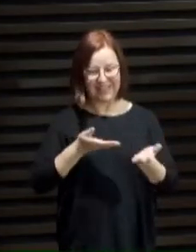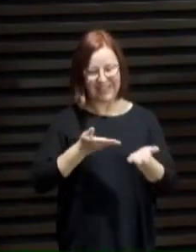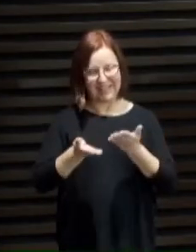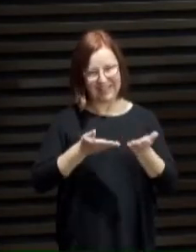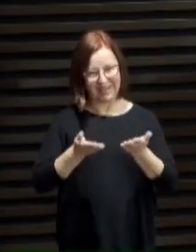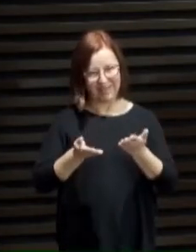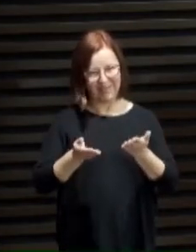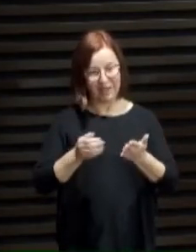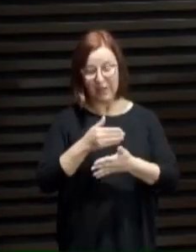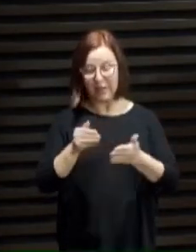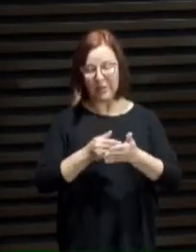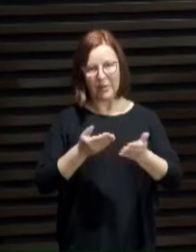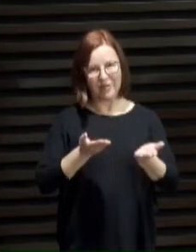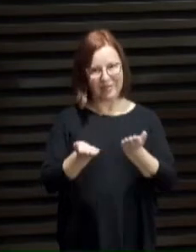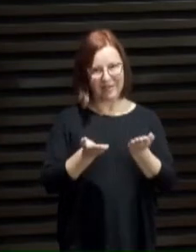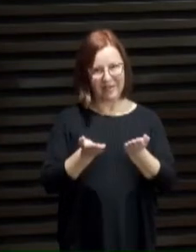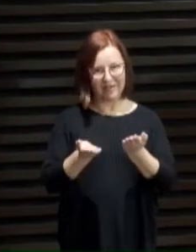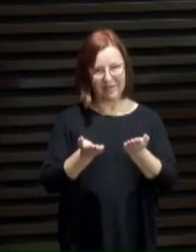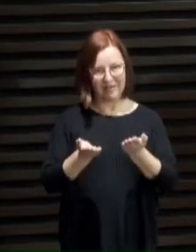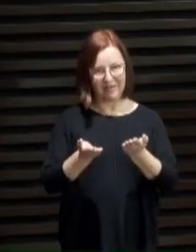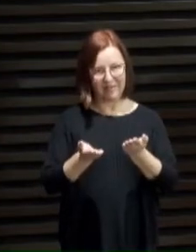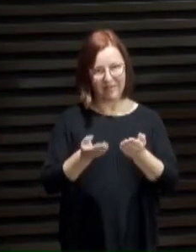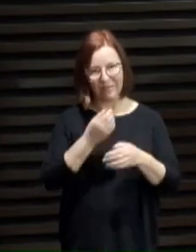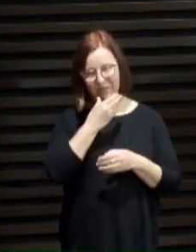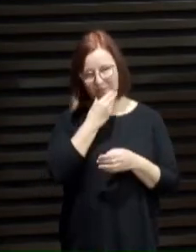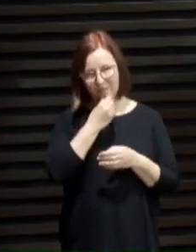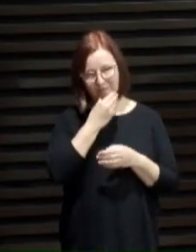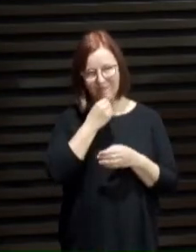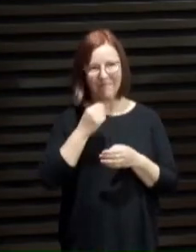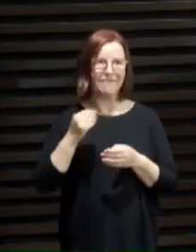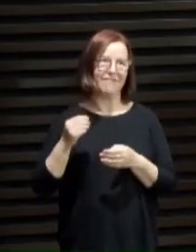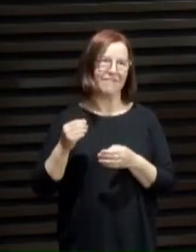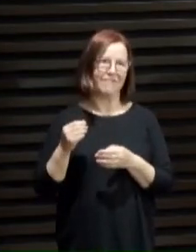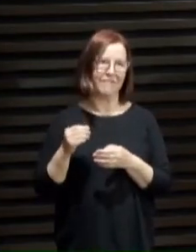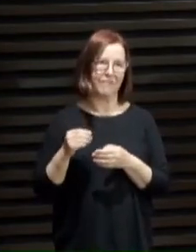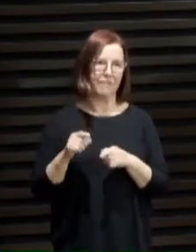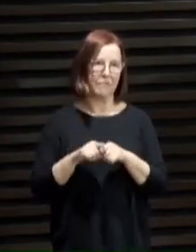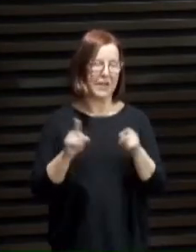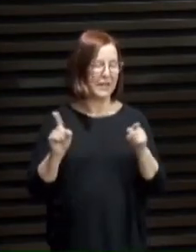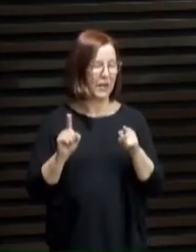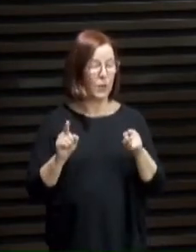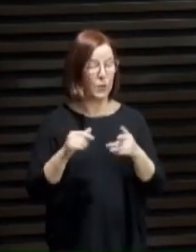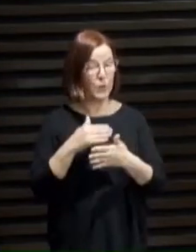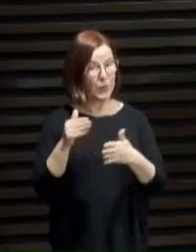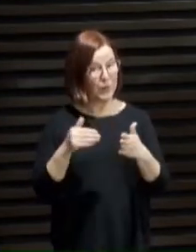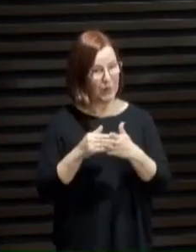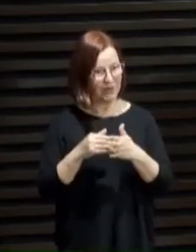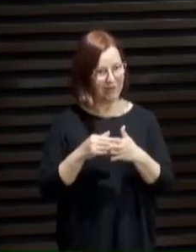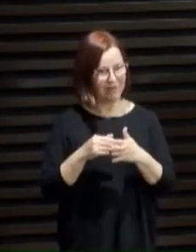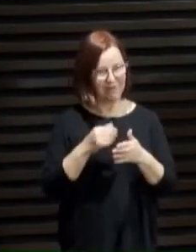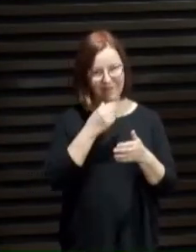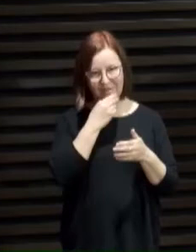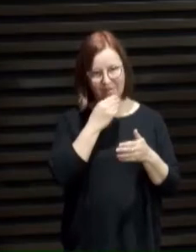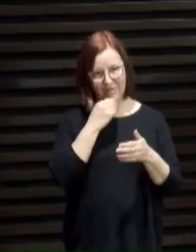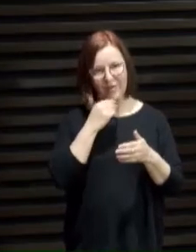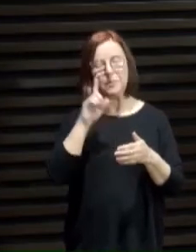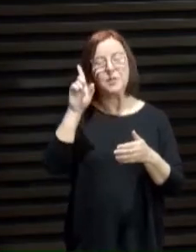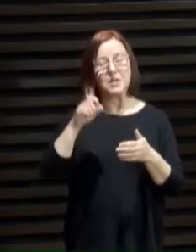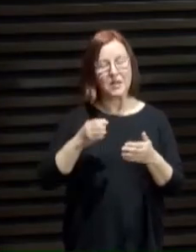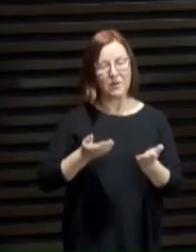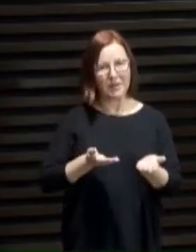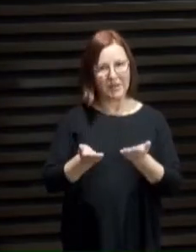Todos os servos são homens, mas nem todos os homens são servos.